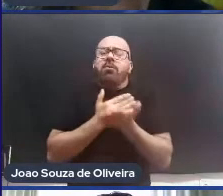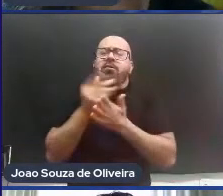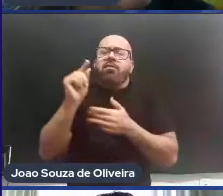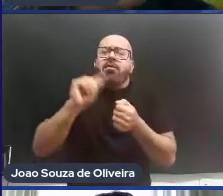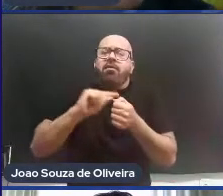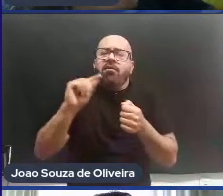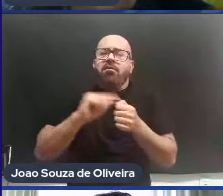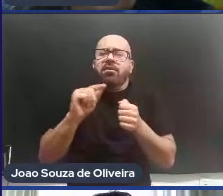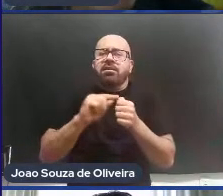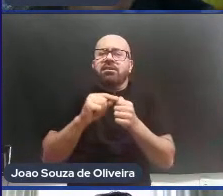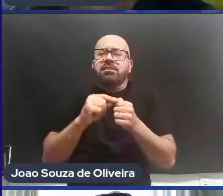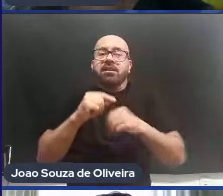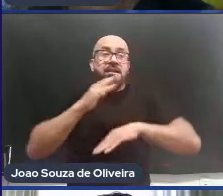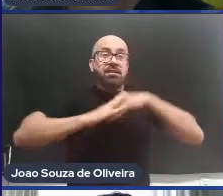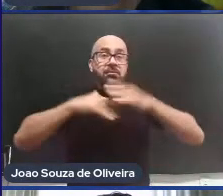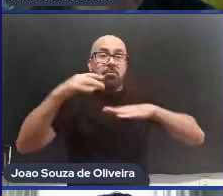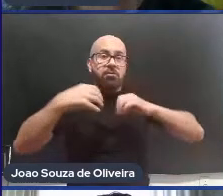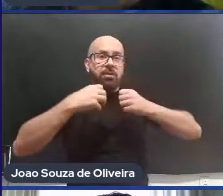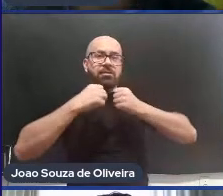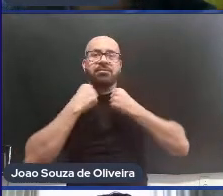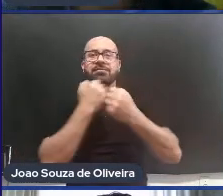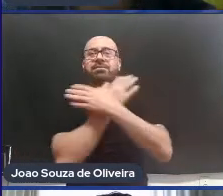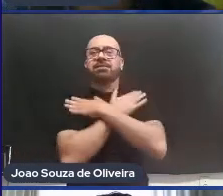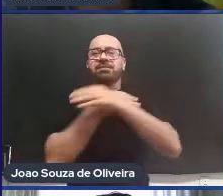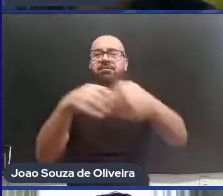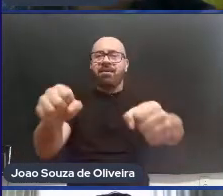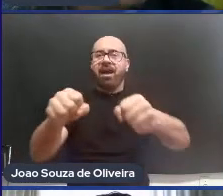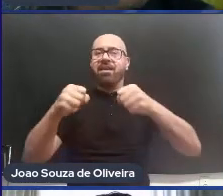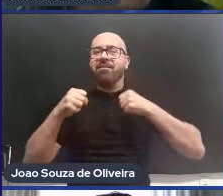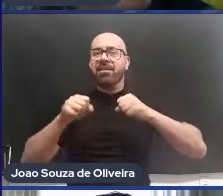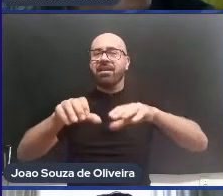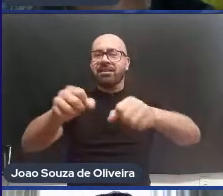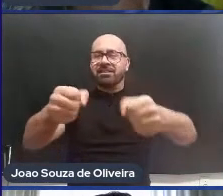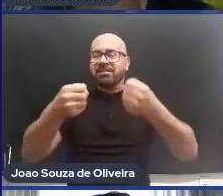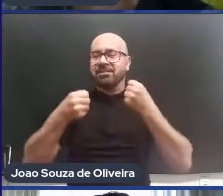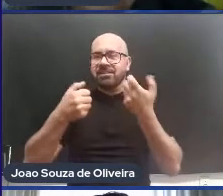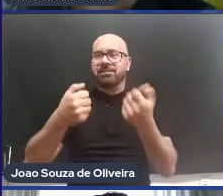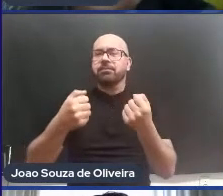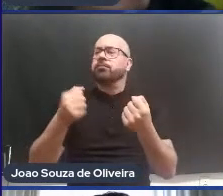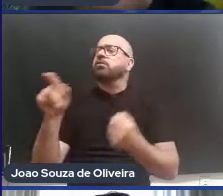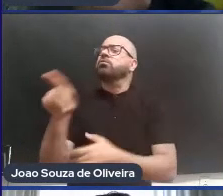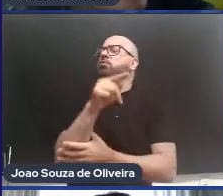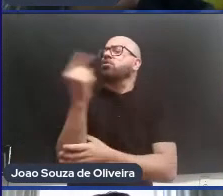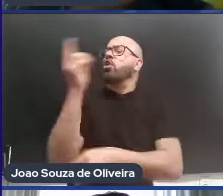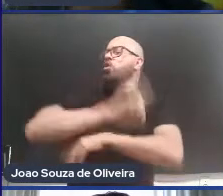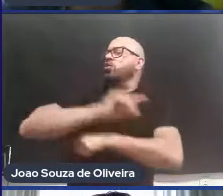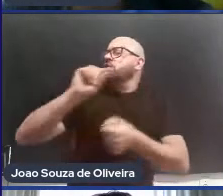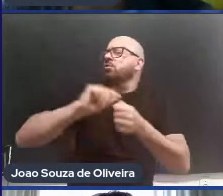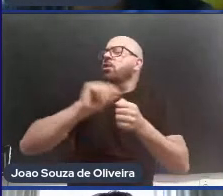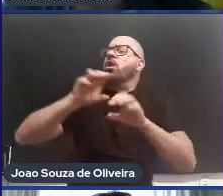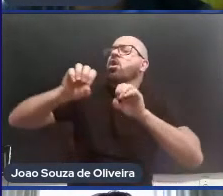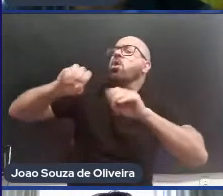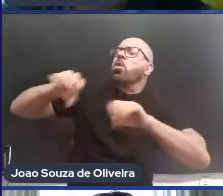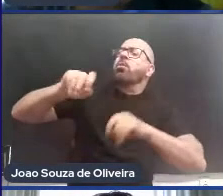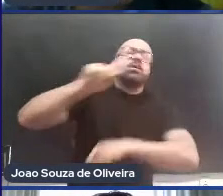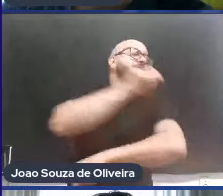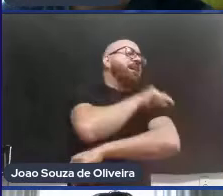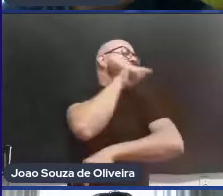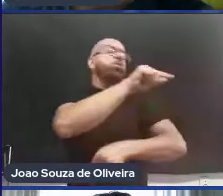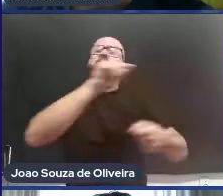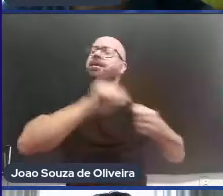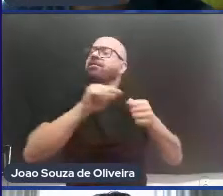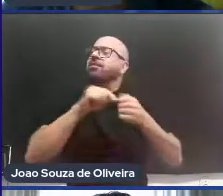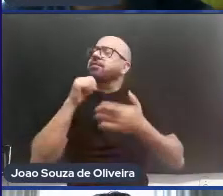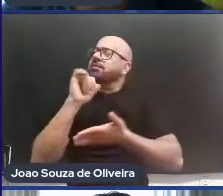realizar esse movimento do vai bem se você fosse o professor por um dia como você ensinaria o seu aluno a